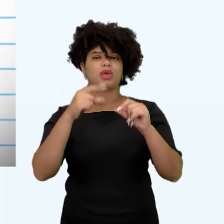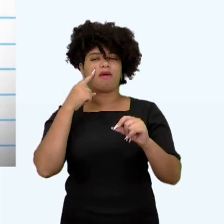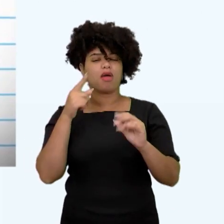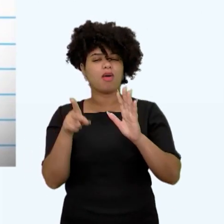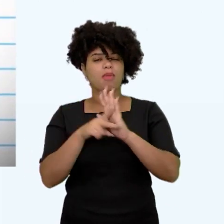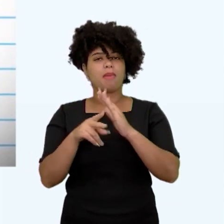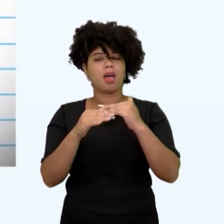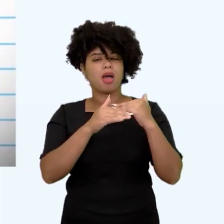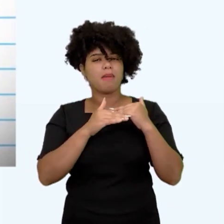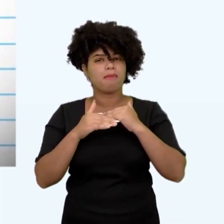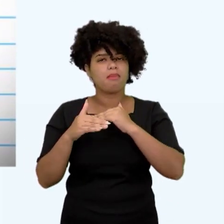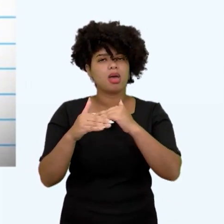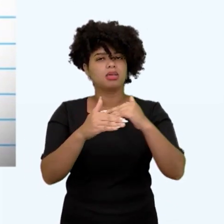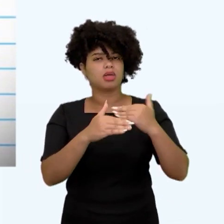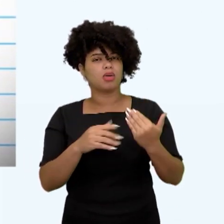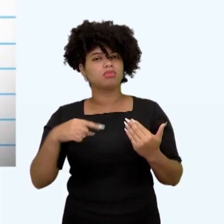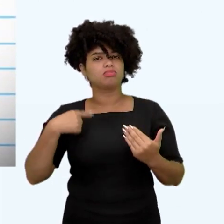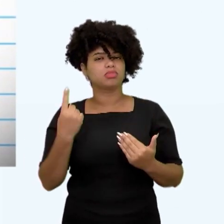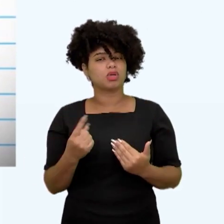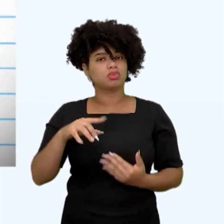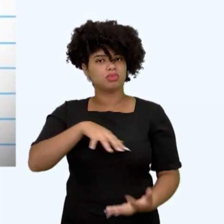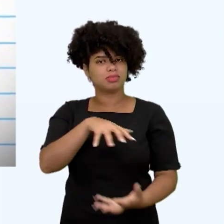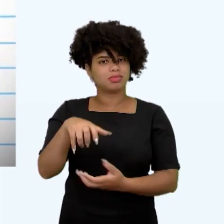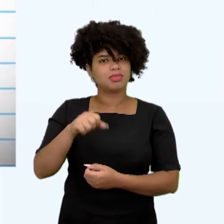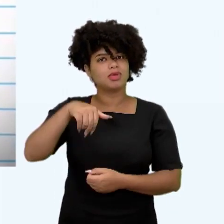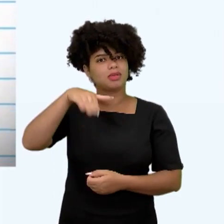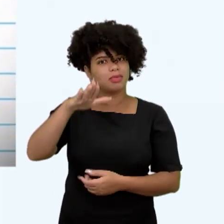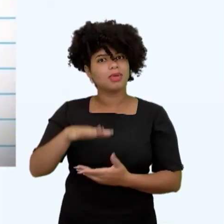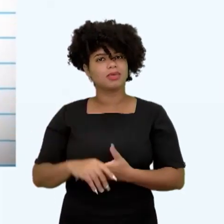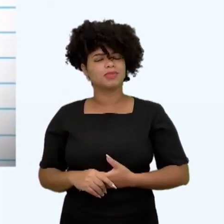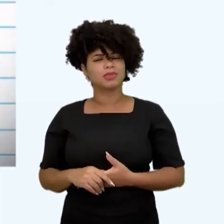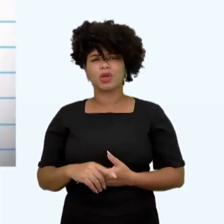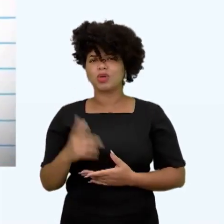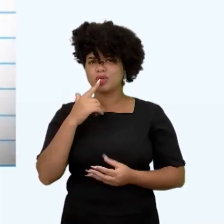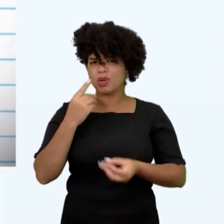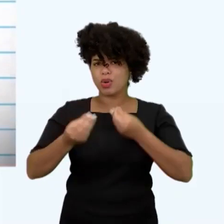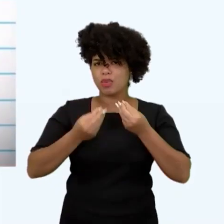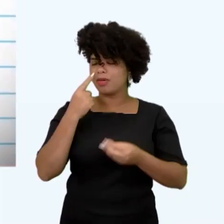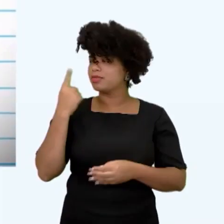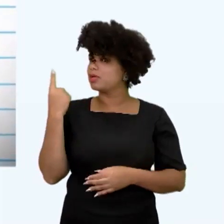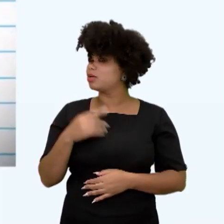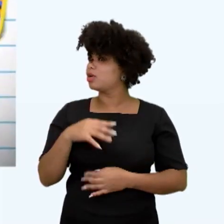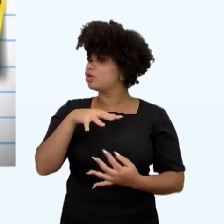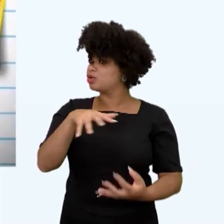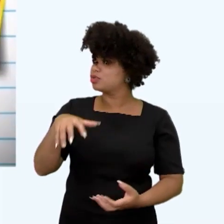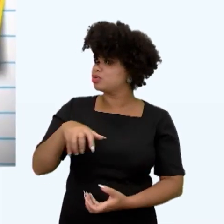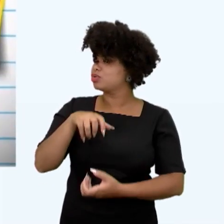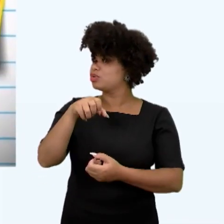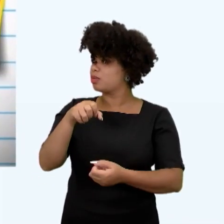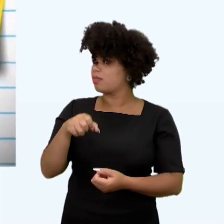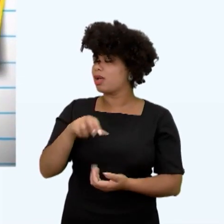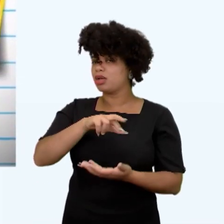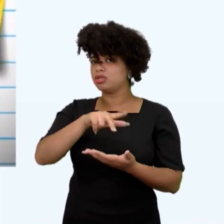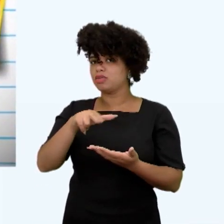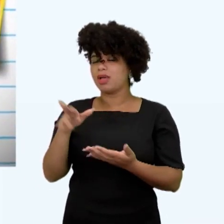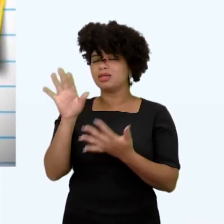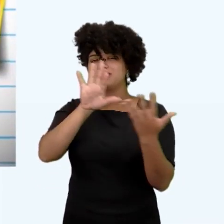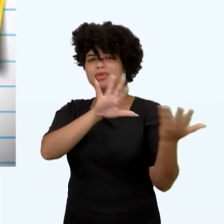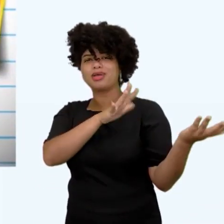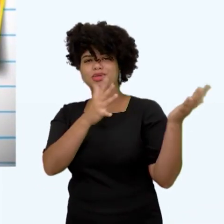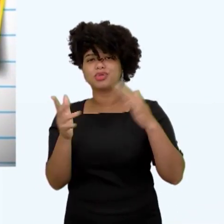padrões de produção e consumo mais sustentáveis. Isso envolve alcançar a gestão sustentável e o uso eficiente dos recursos